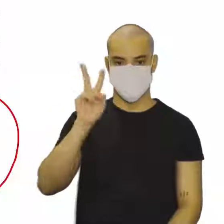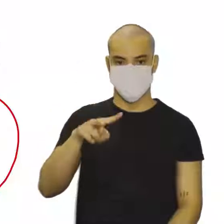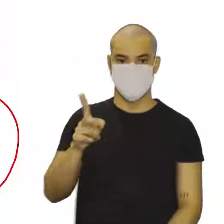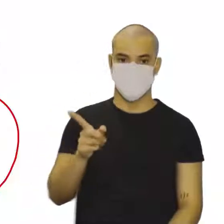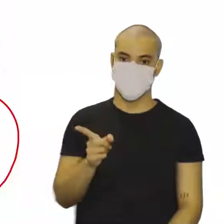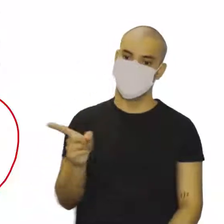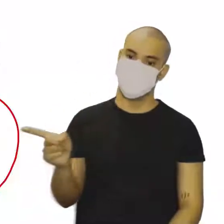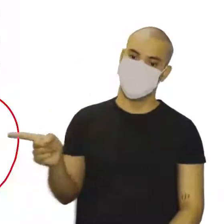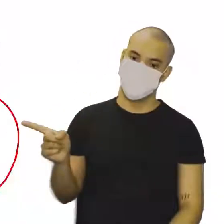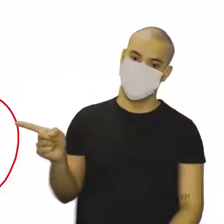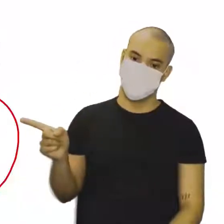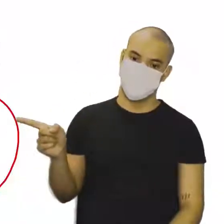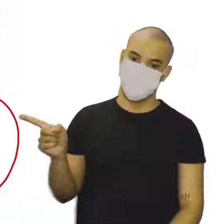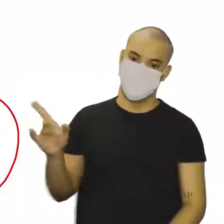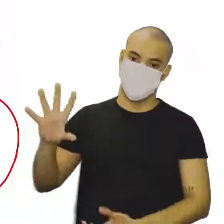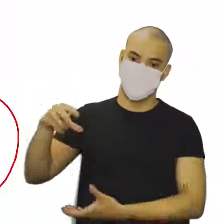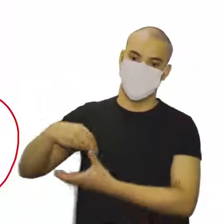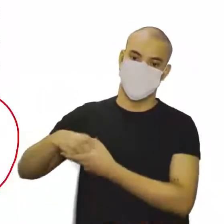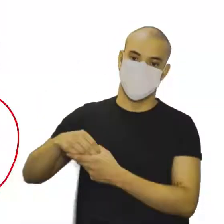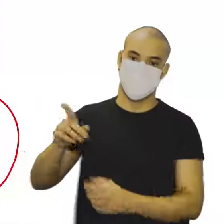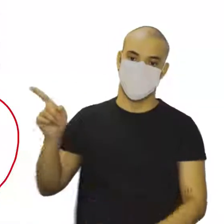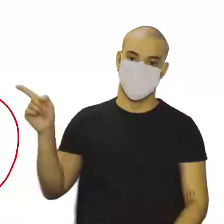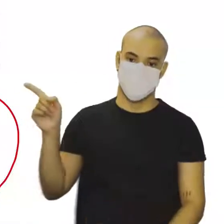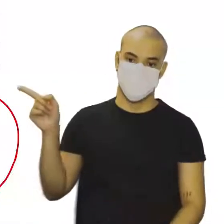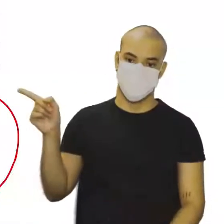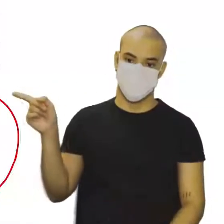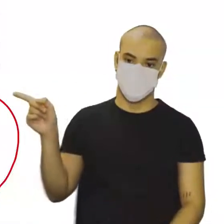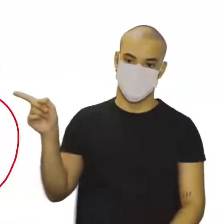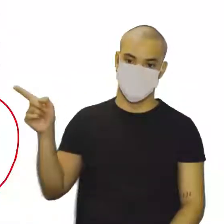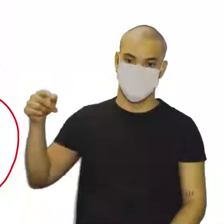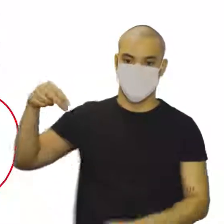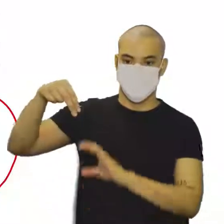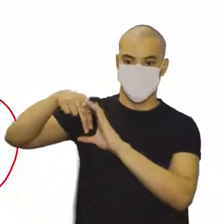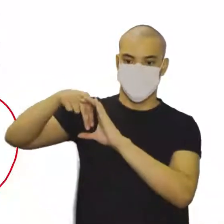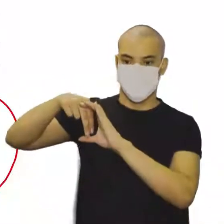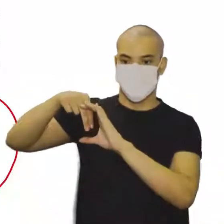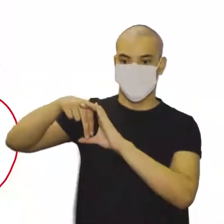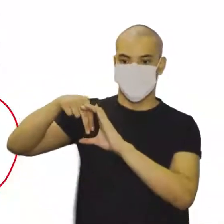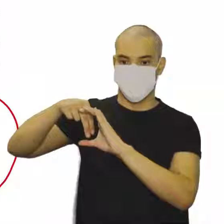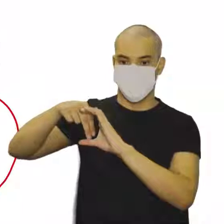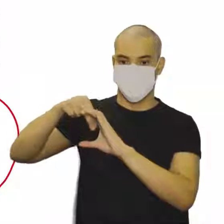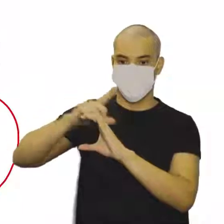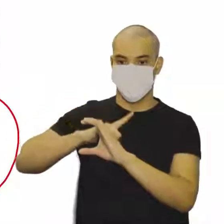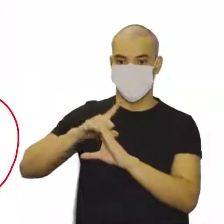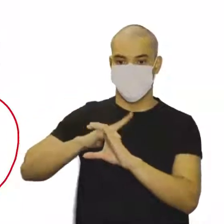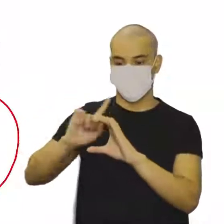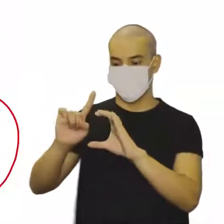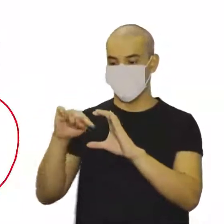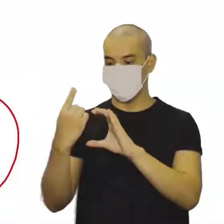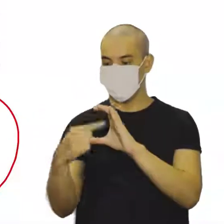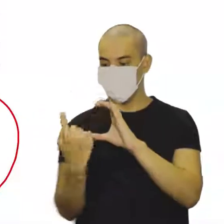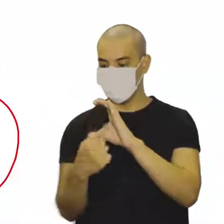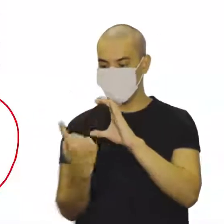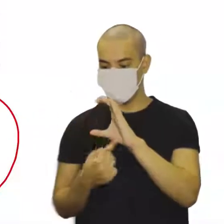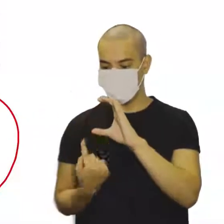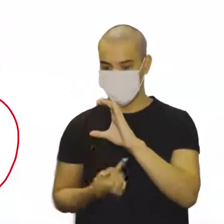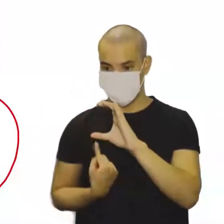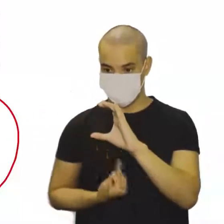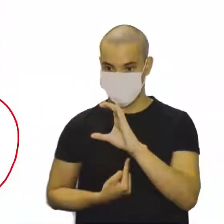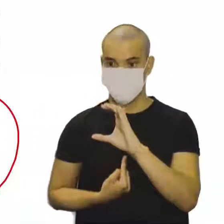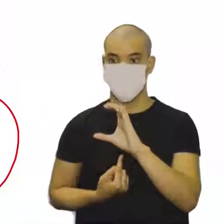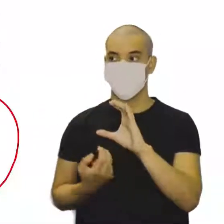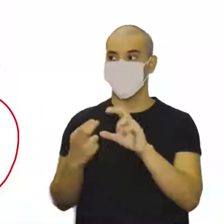Eu tenho o núcleo, certo? E eu tenho aqui, ó, um número X de voltas.